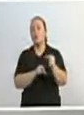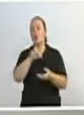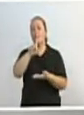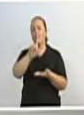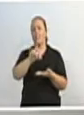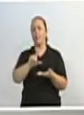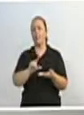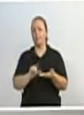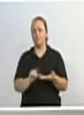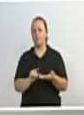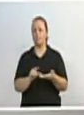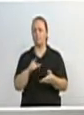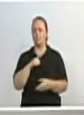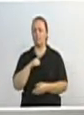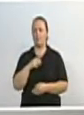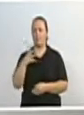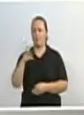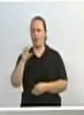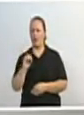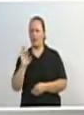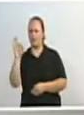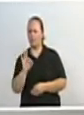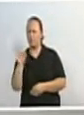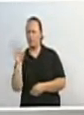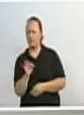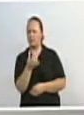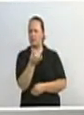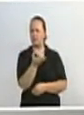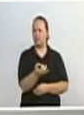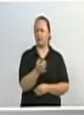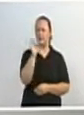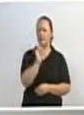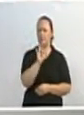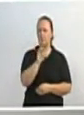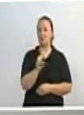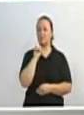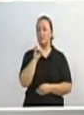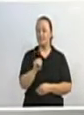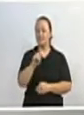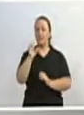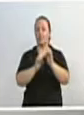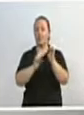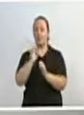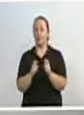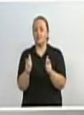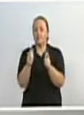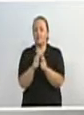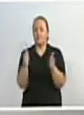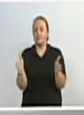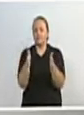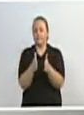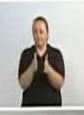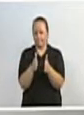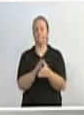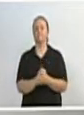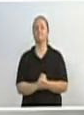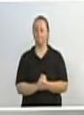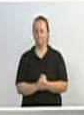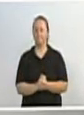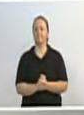cargo de 40% ou de 60% em se tratando de micro e pequena empresa ou de empresa de pequeno porte,